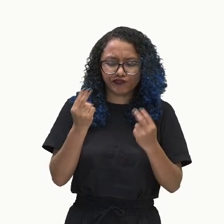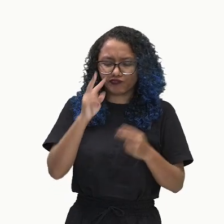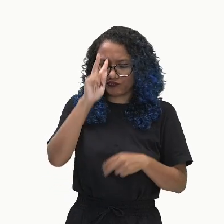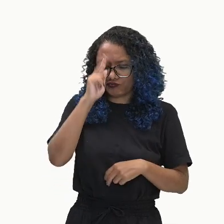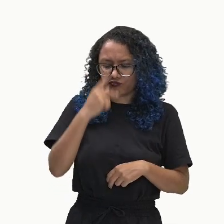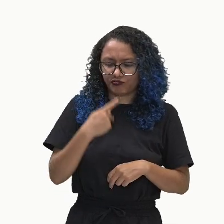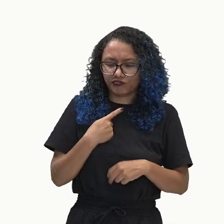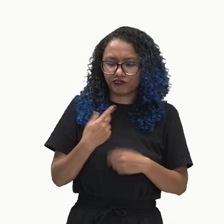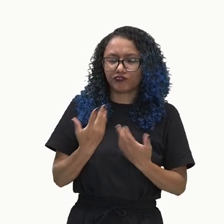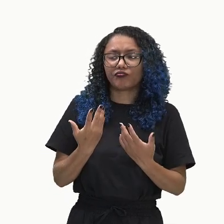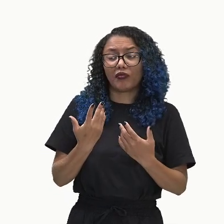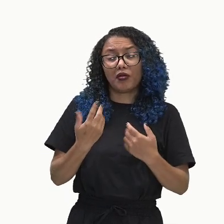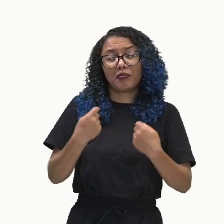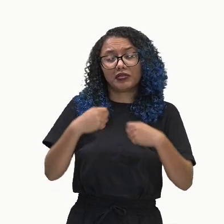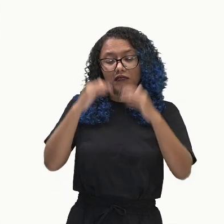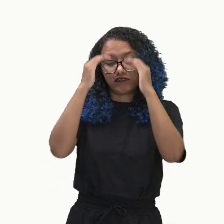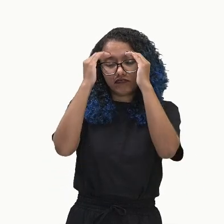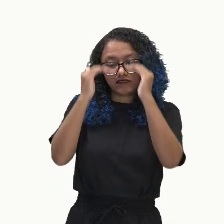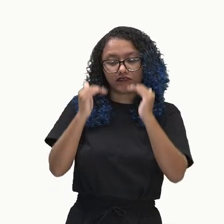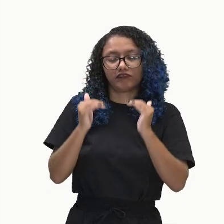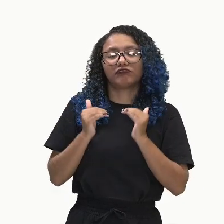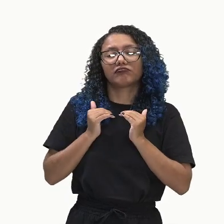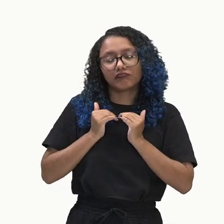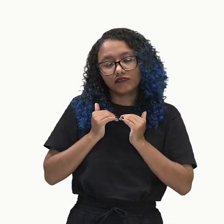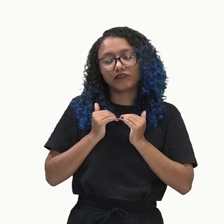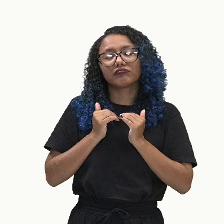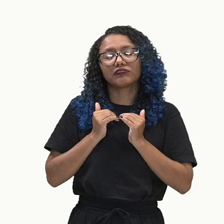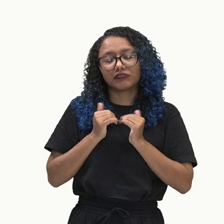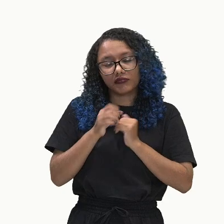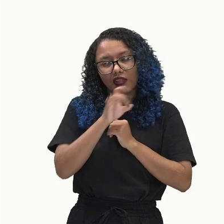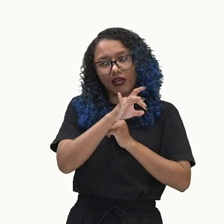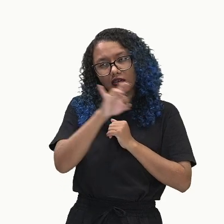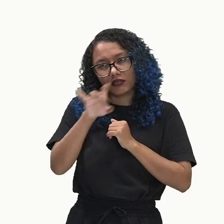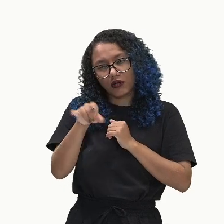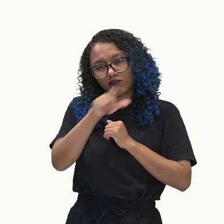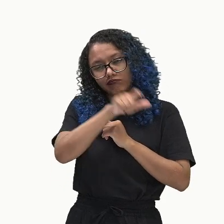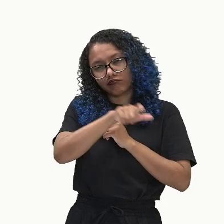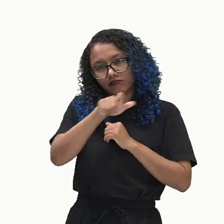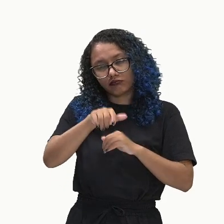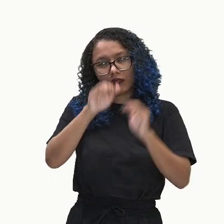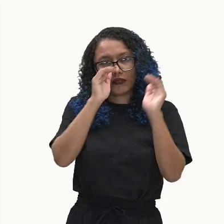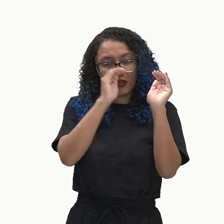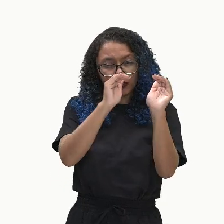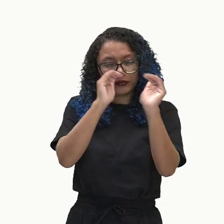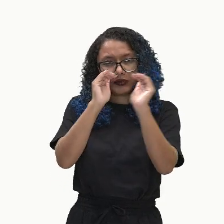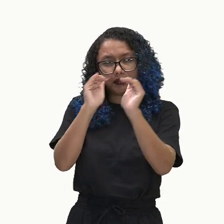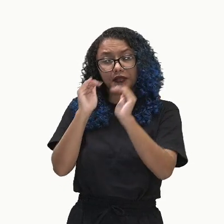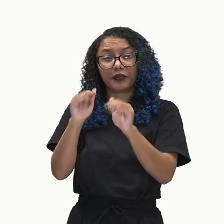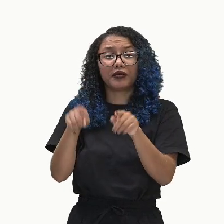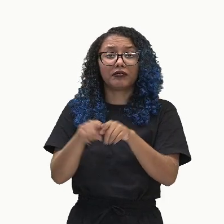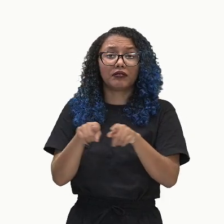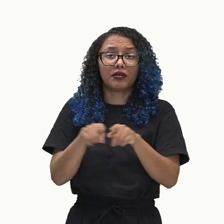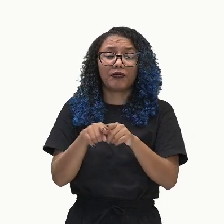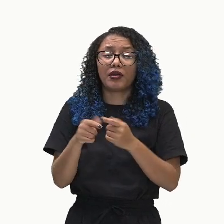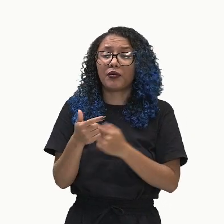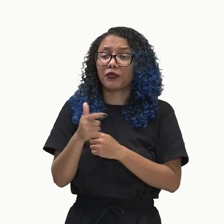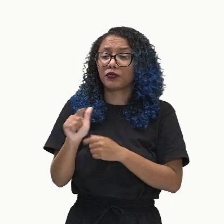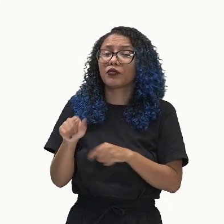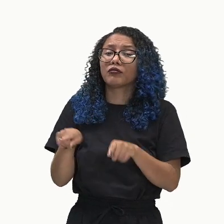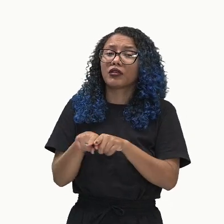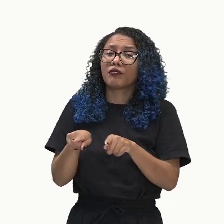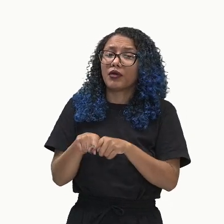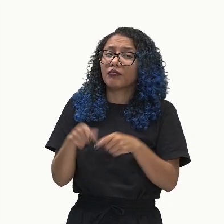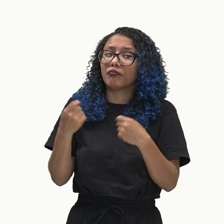nos respeitar, cada um respeitar a si e dar limites para outros também respeitarem